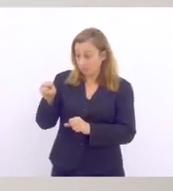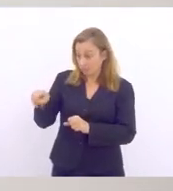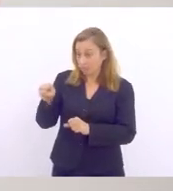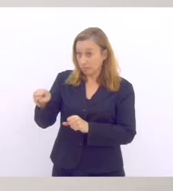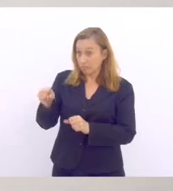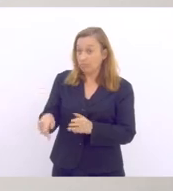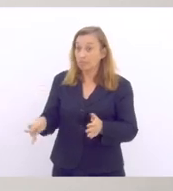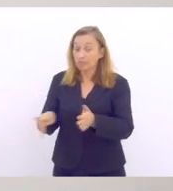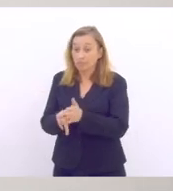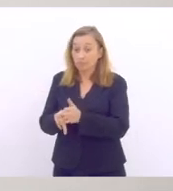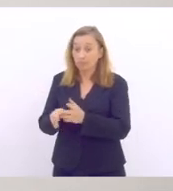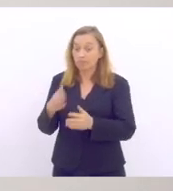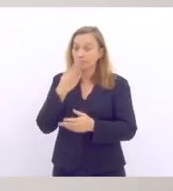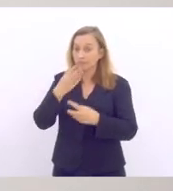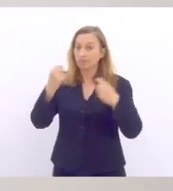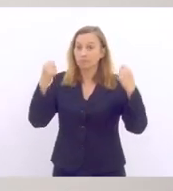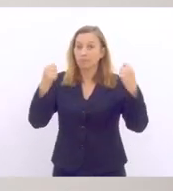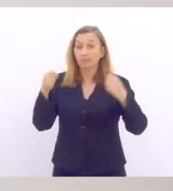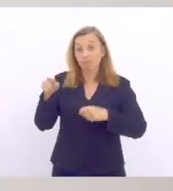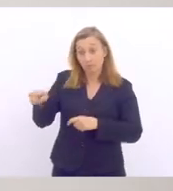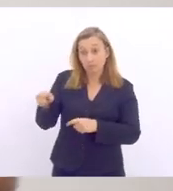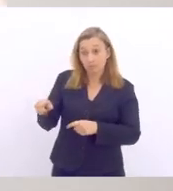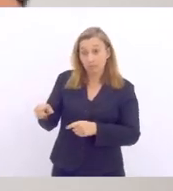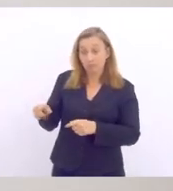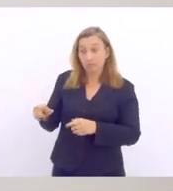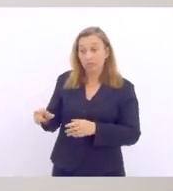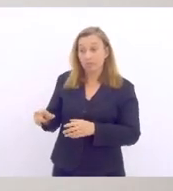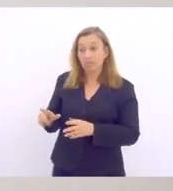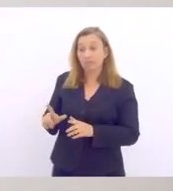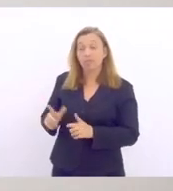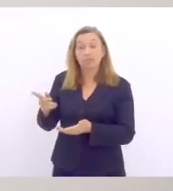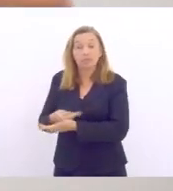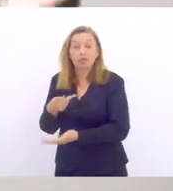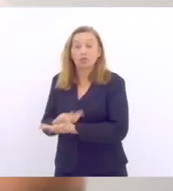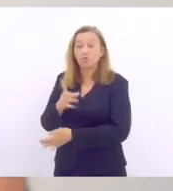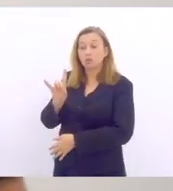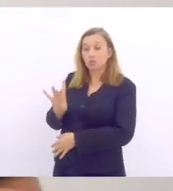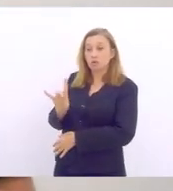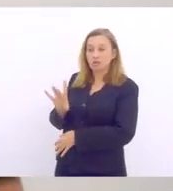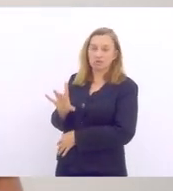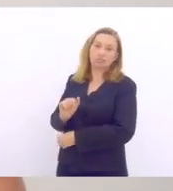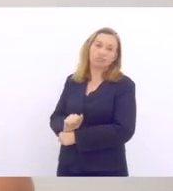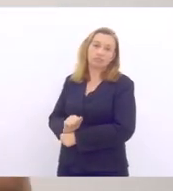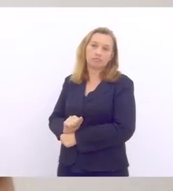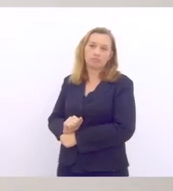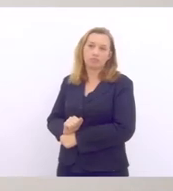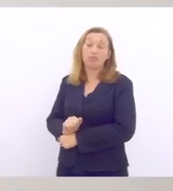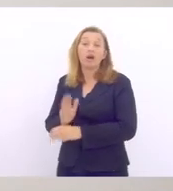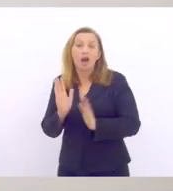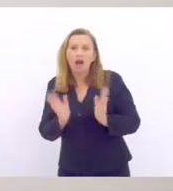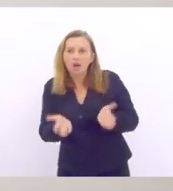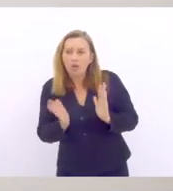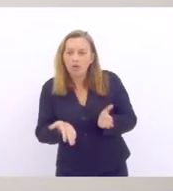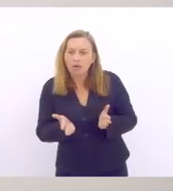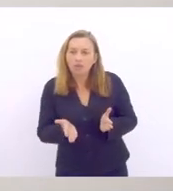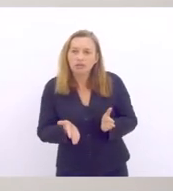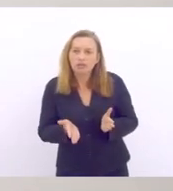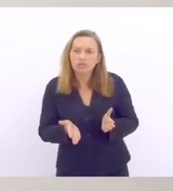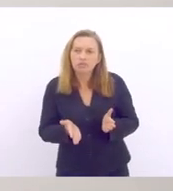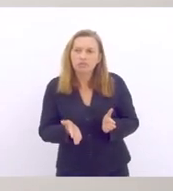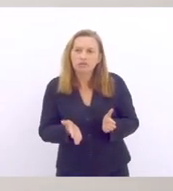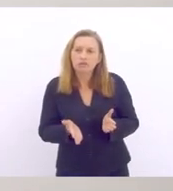faz parte da torcida, mas ele cometeu o delito individualmente. Então, ele vai ser punido no CNPJ. Agora,